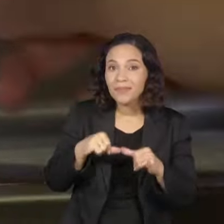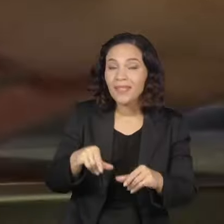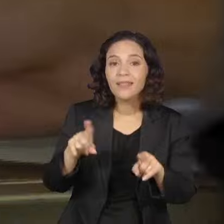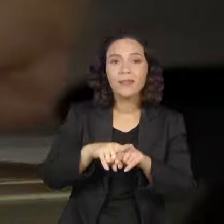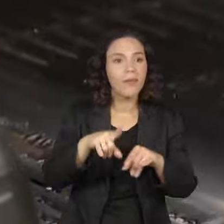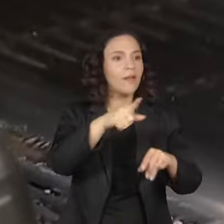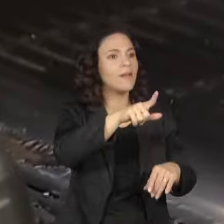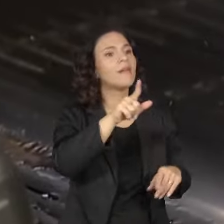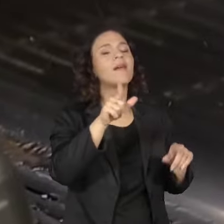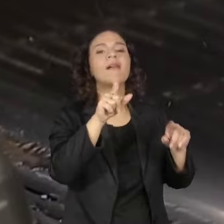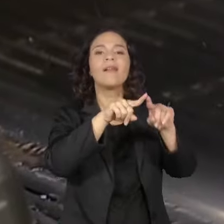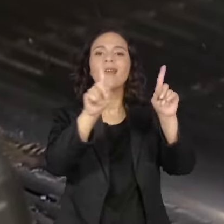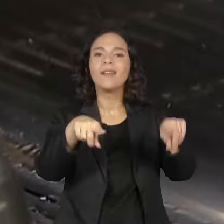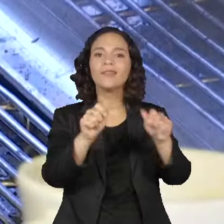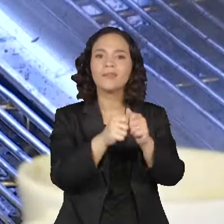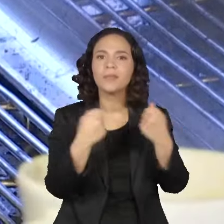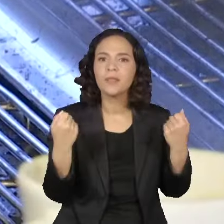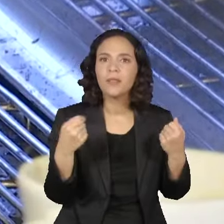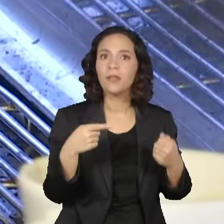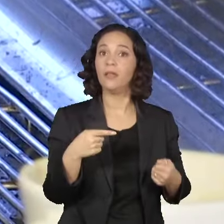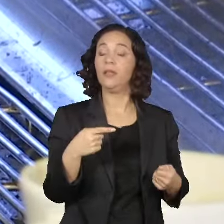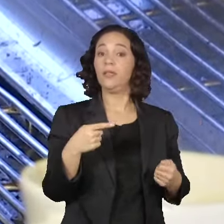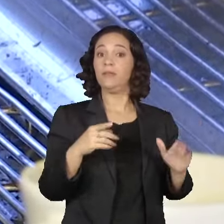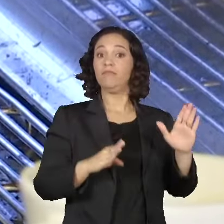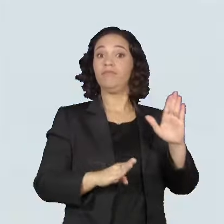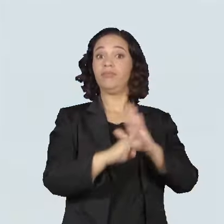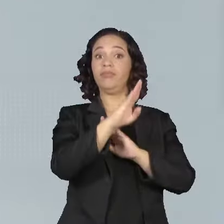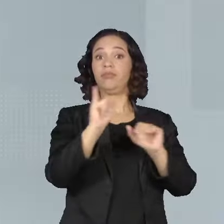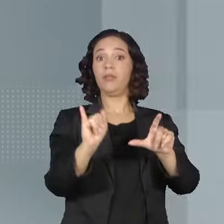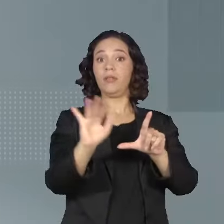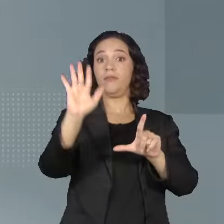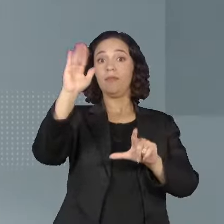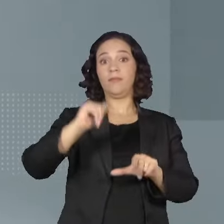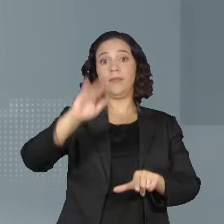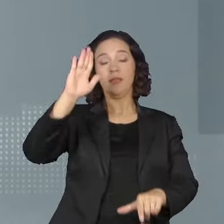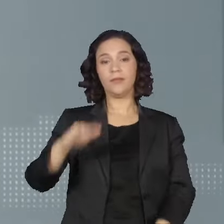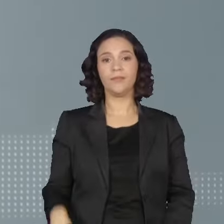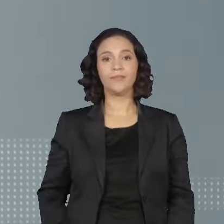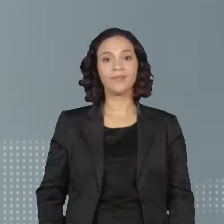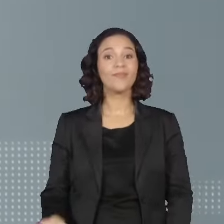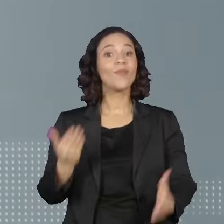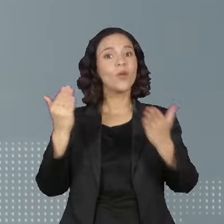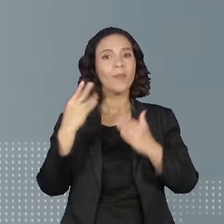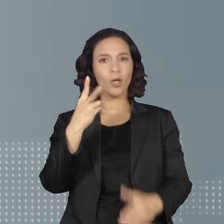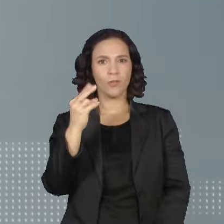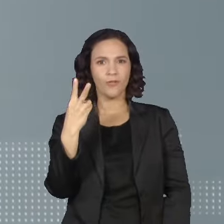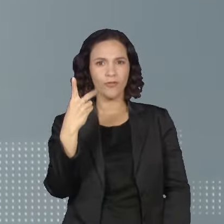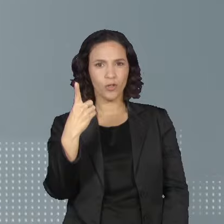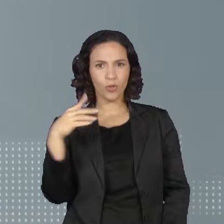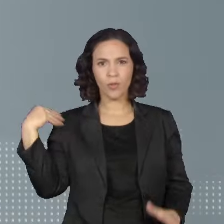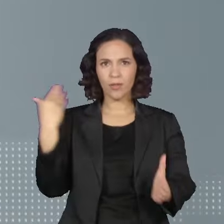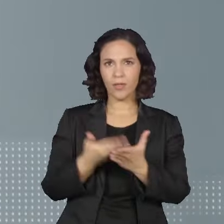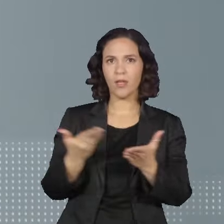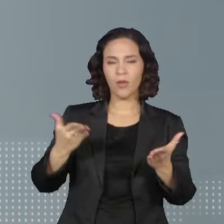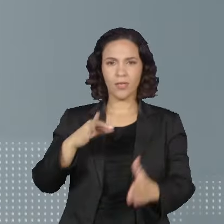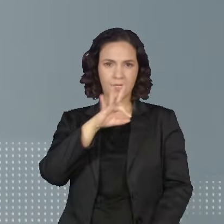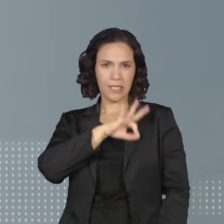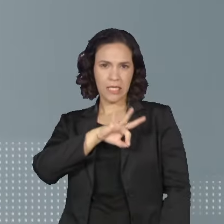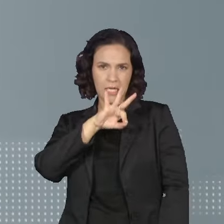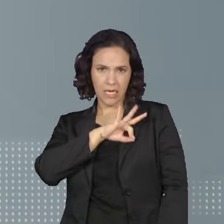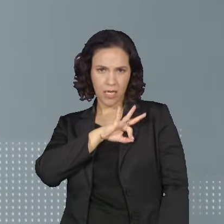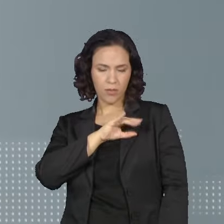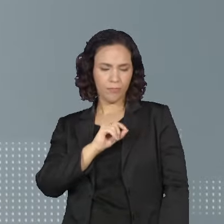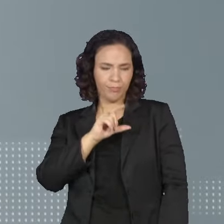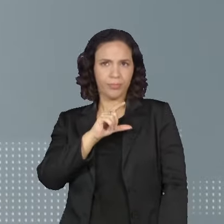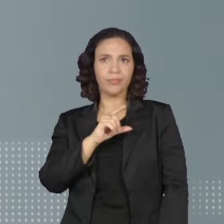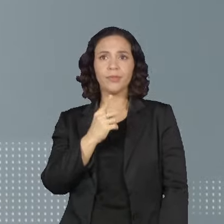nas padarias ultrapassou em muito a inflação. De 2021 para cá, o salário mínimo foi reajustado